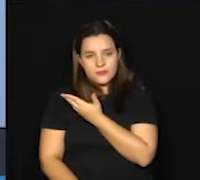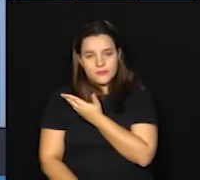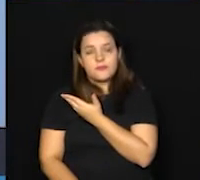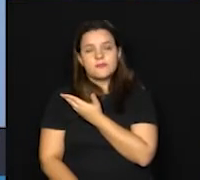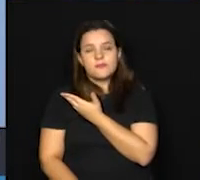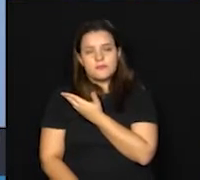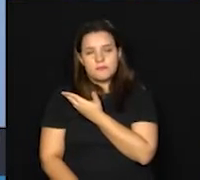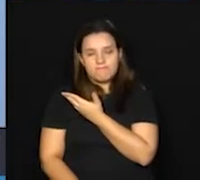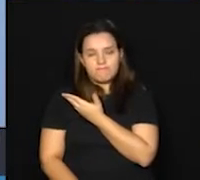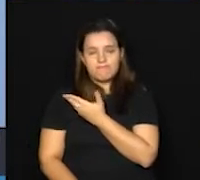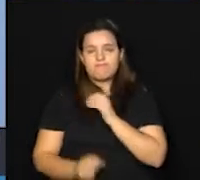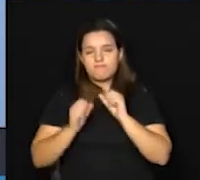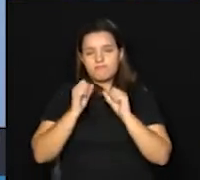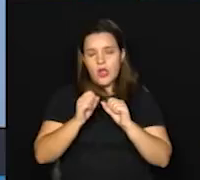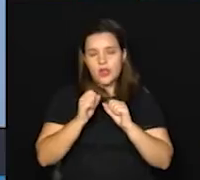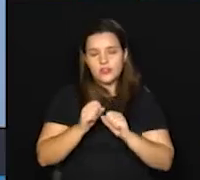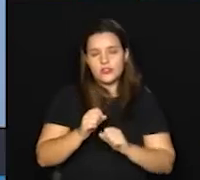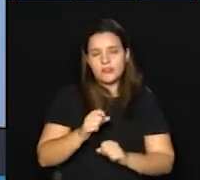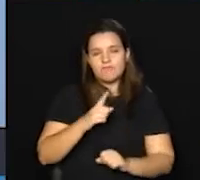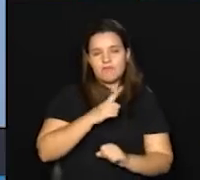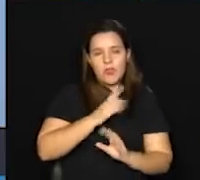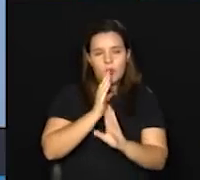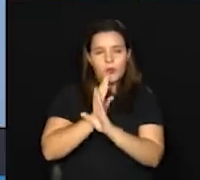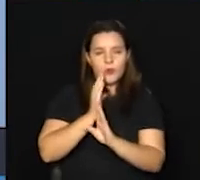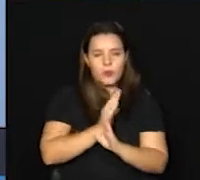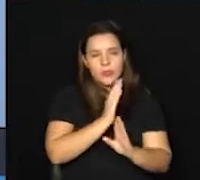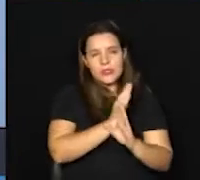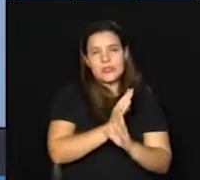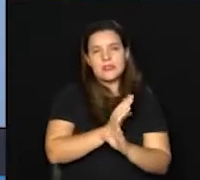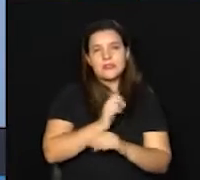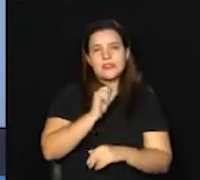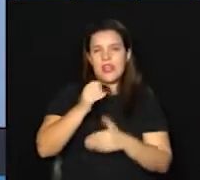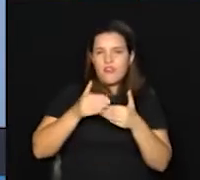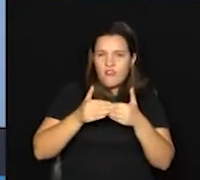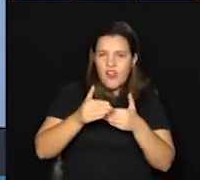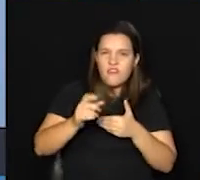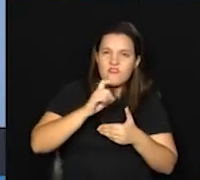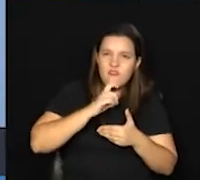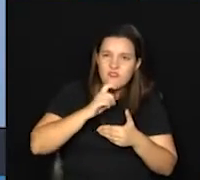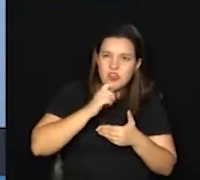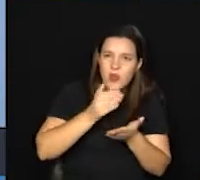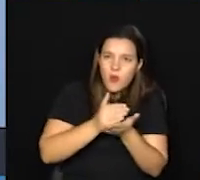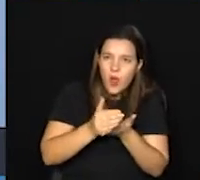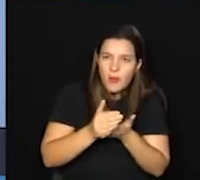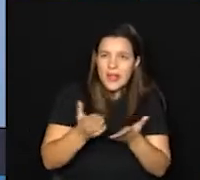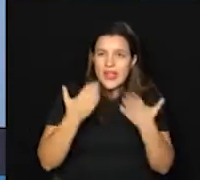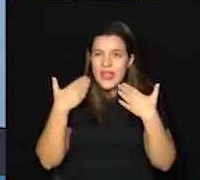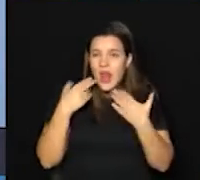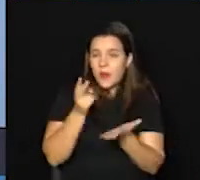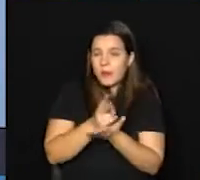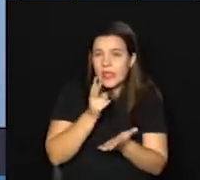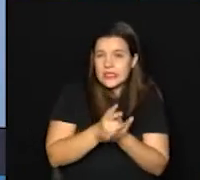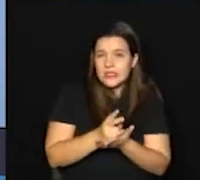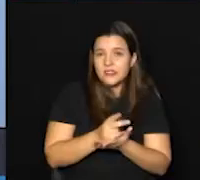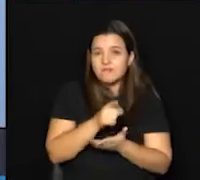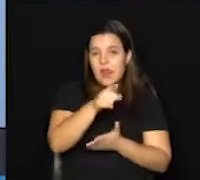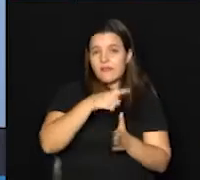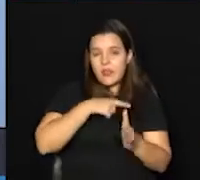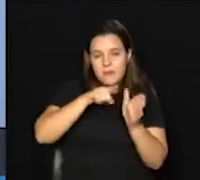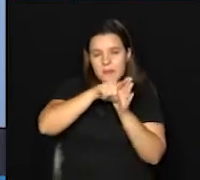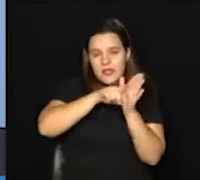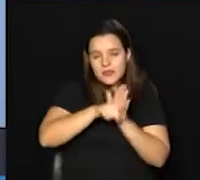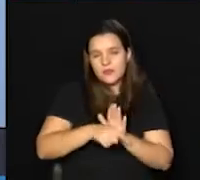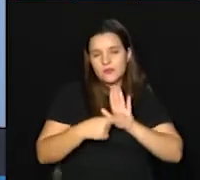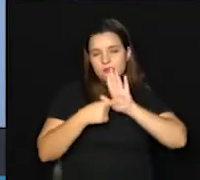www.resiliente.campinas.sp.gov.br. Lá você pode ver, inclusive, qual a expectativa, se vai esfriar, se vai esquentar, porque a gente tem ali os dados